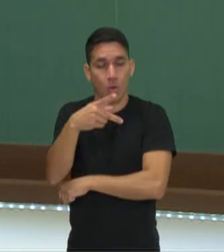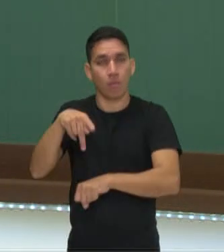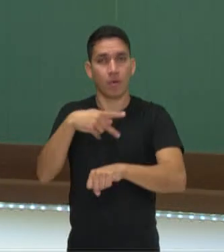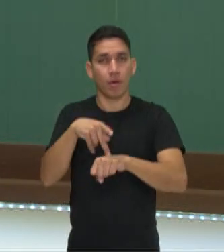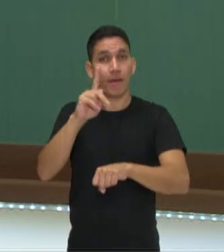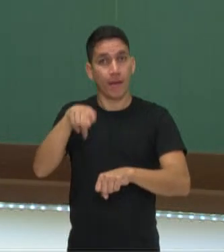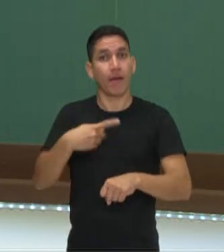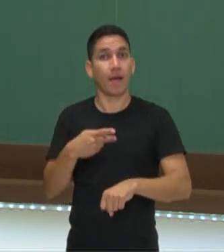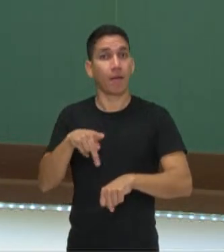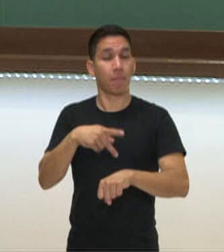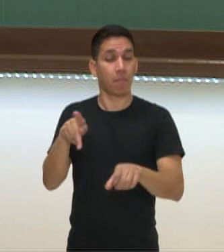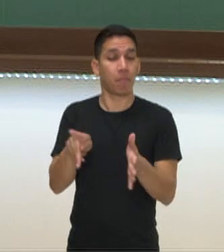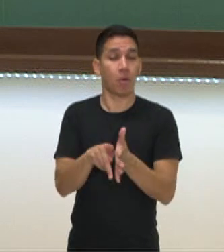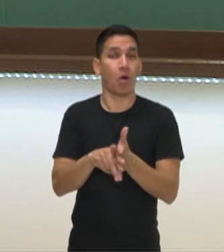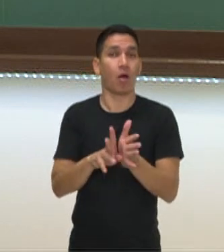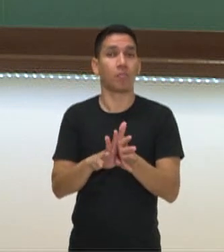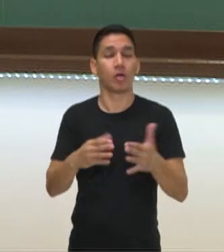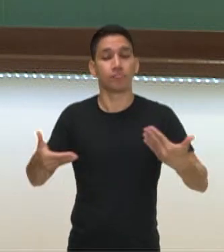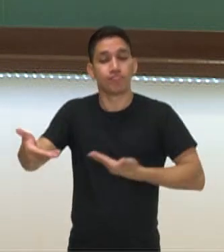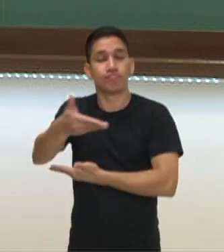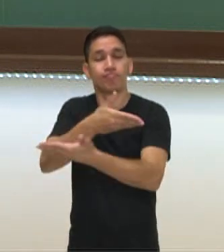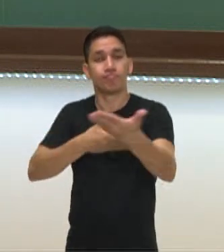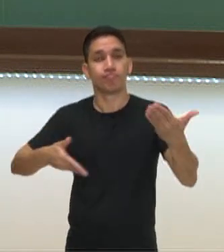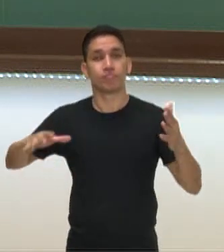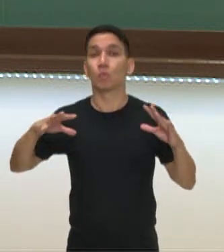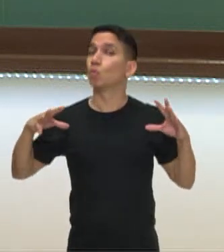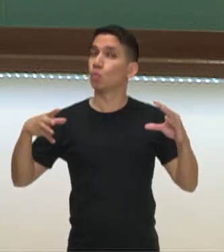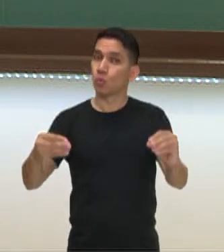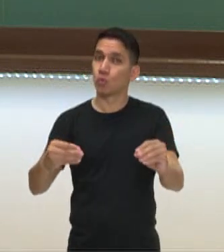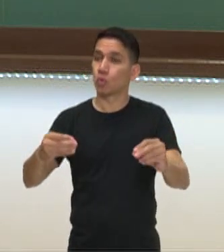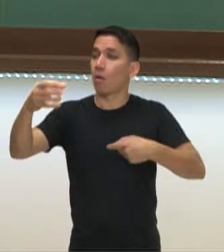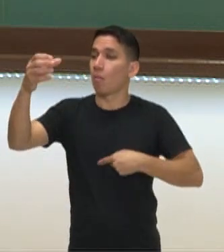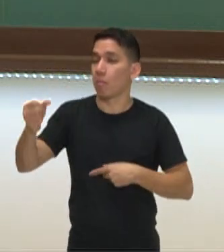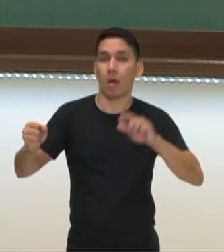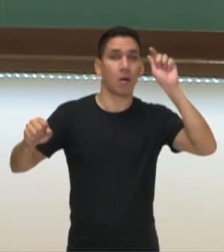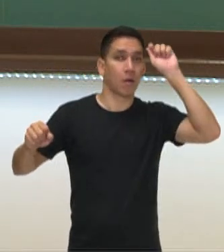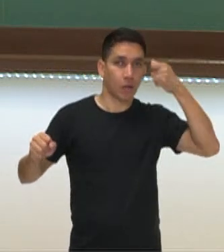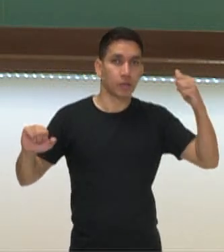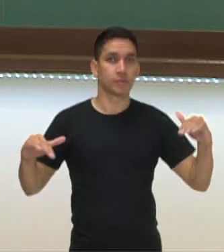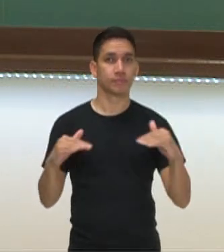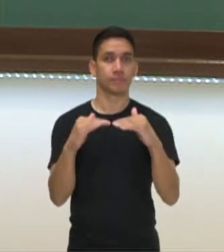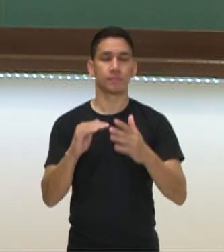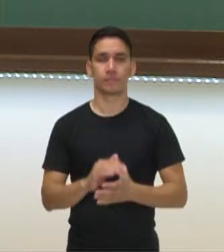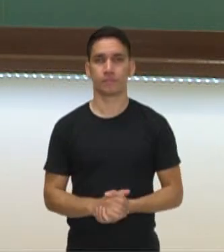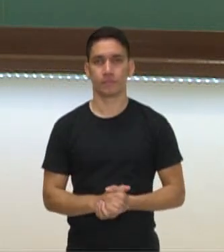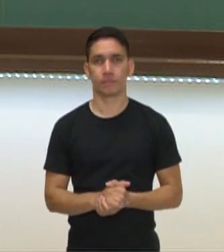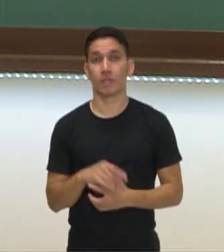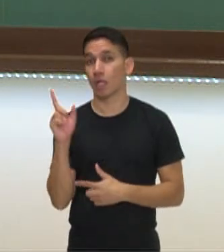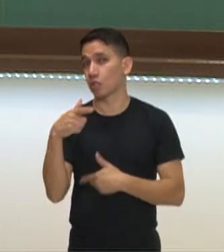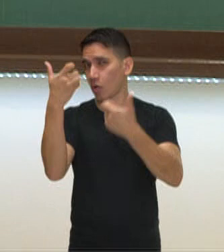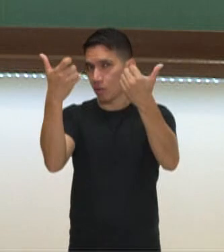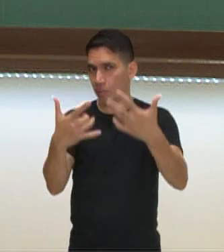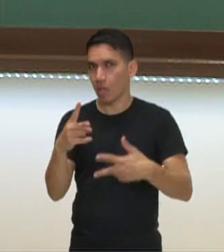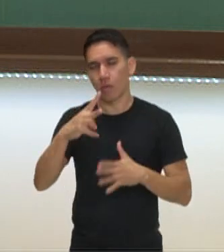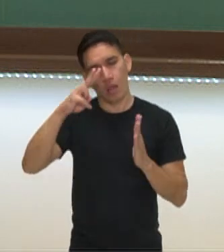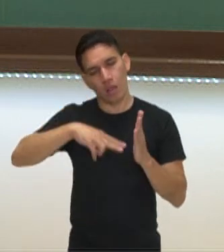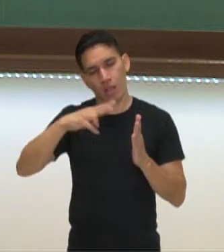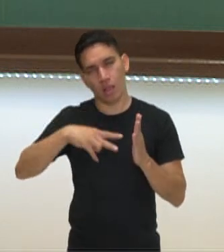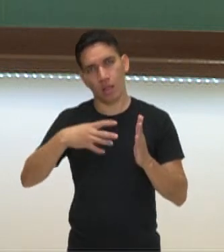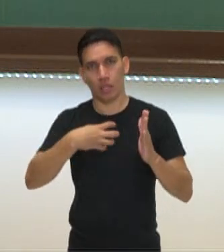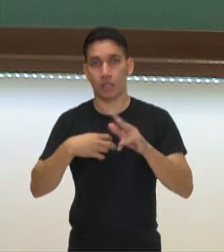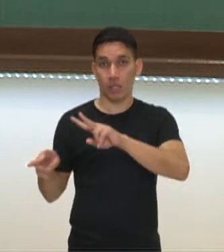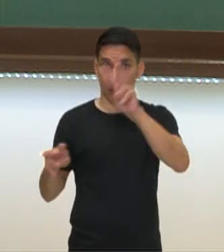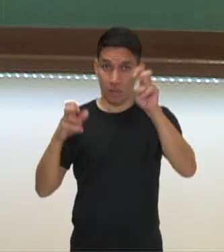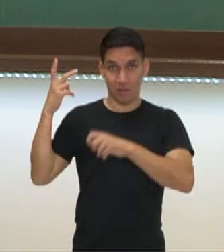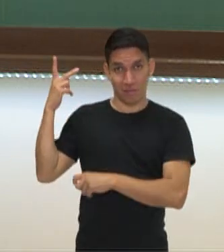um país de relações harmônicas entre brancos e negros, tá? Nós vamos ler aqui uma citação dele e